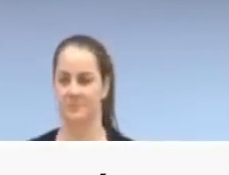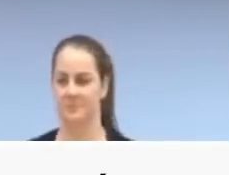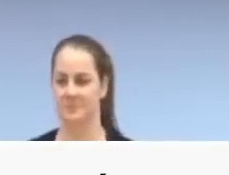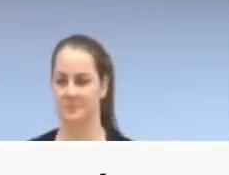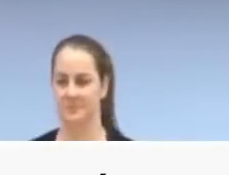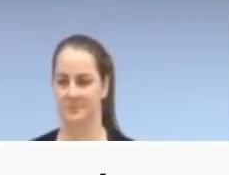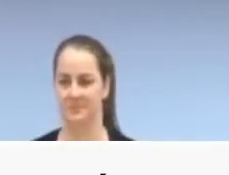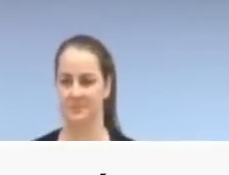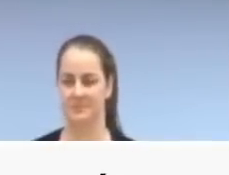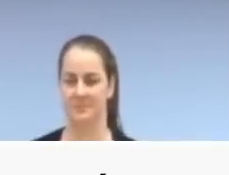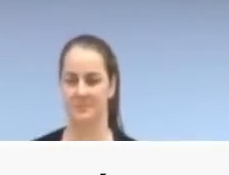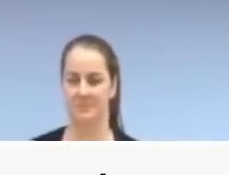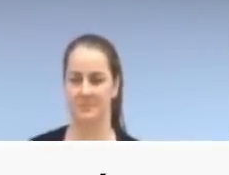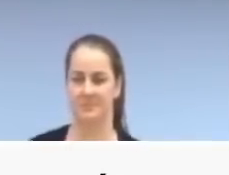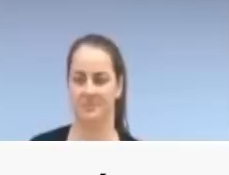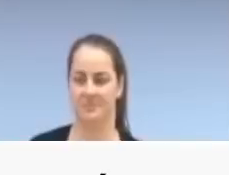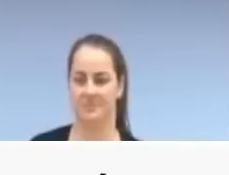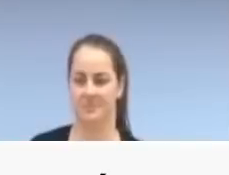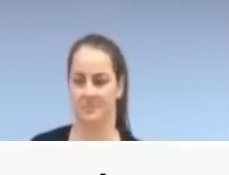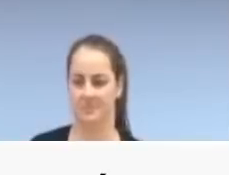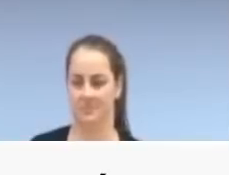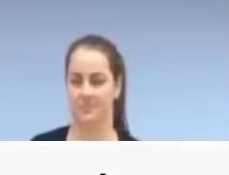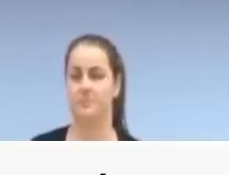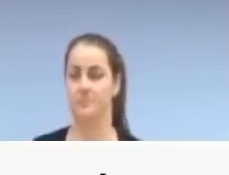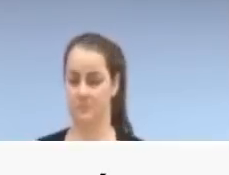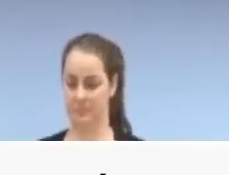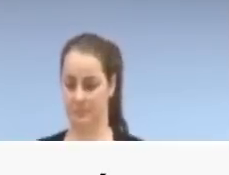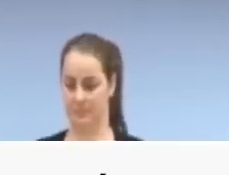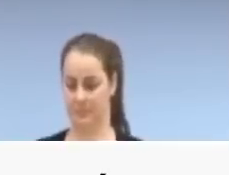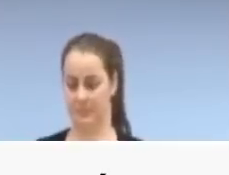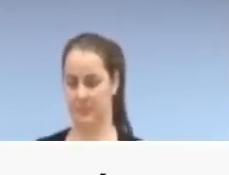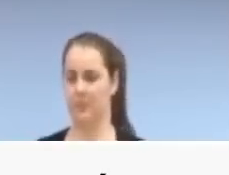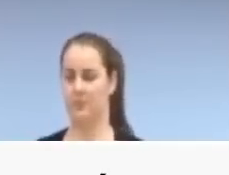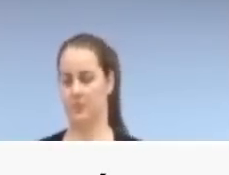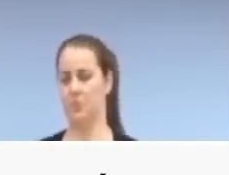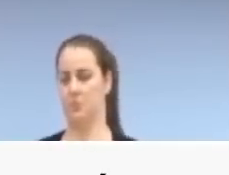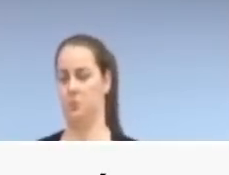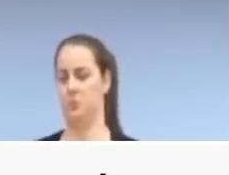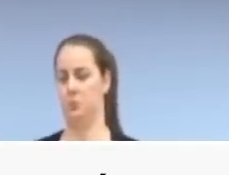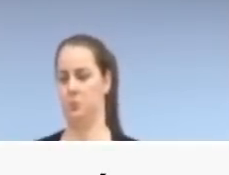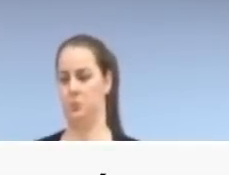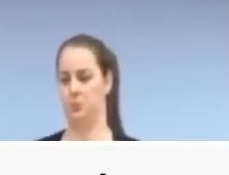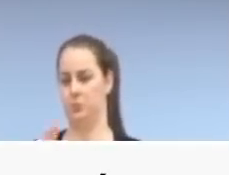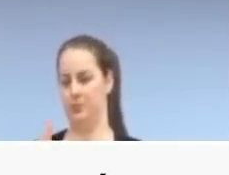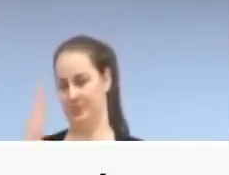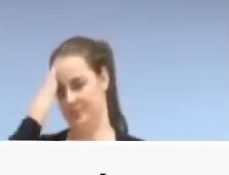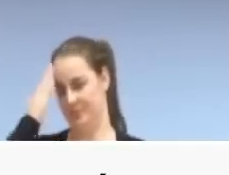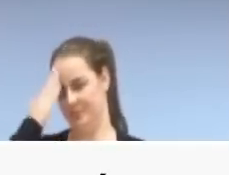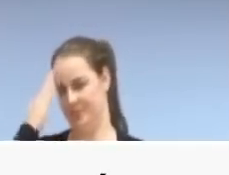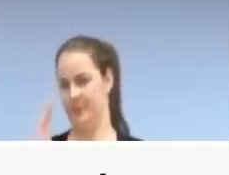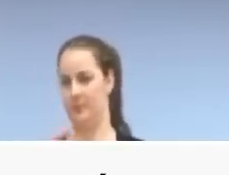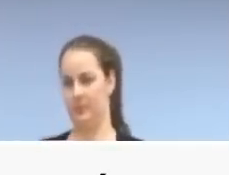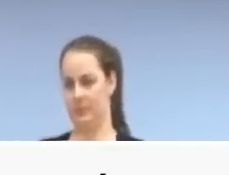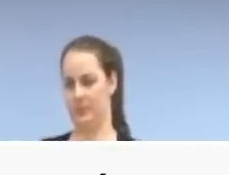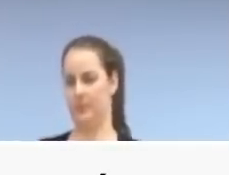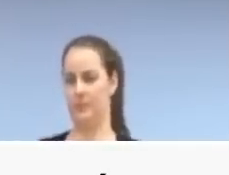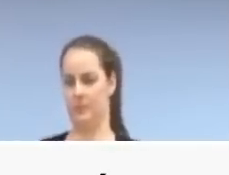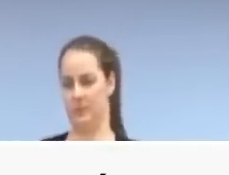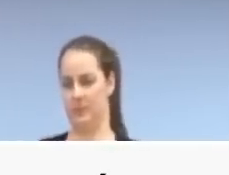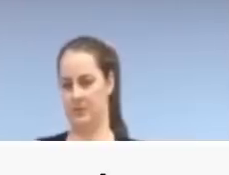levanta abraça agarra né vereadora e beija o rosto dela contra a vontade dela né muito claro isso nas imagens